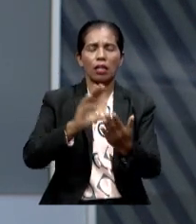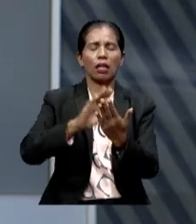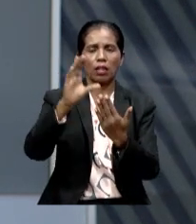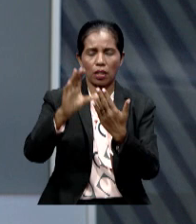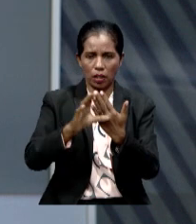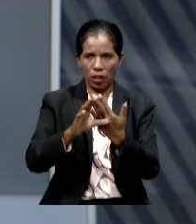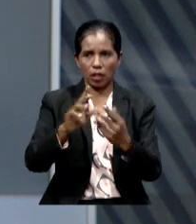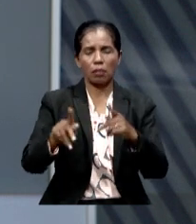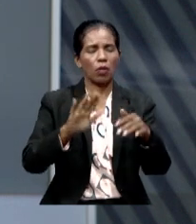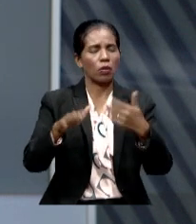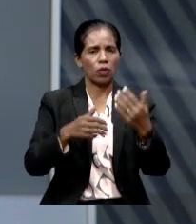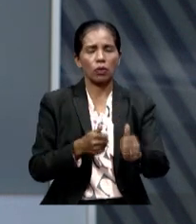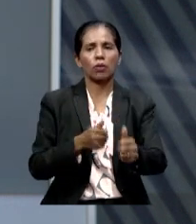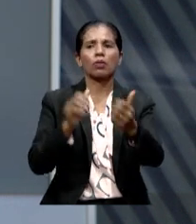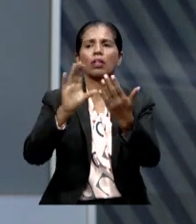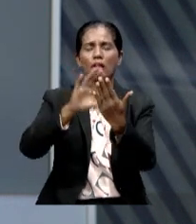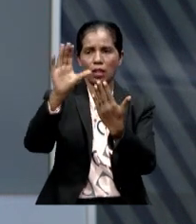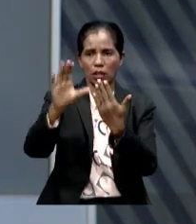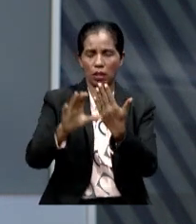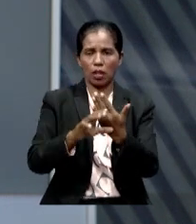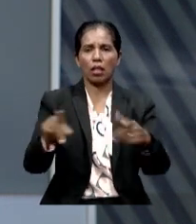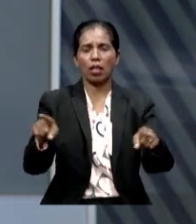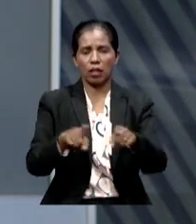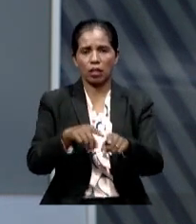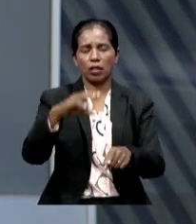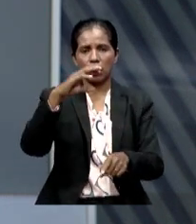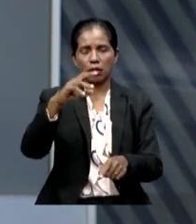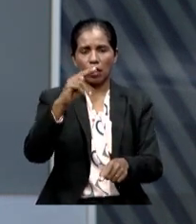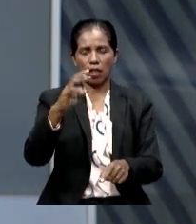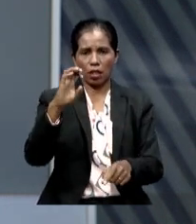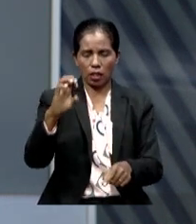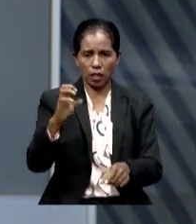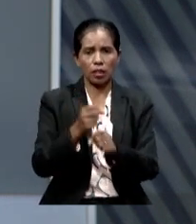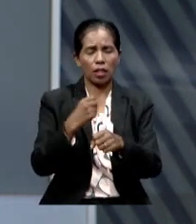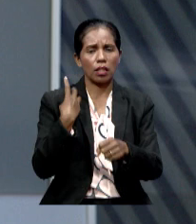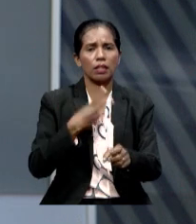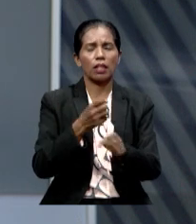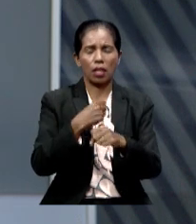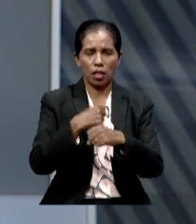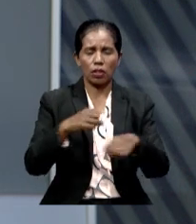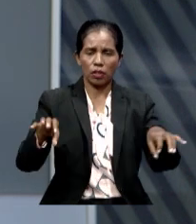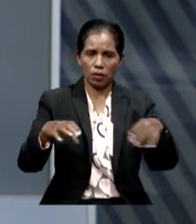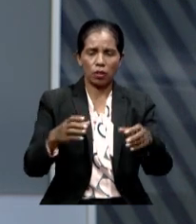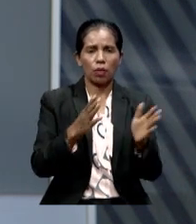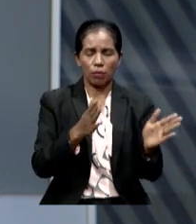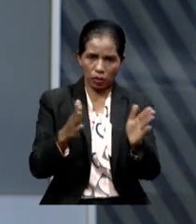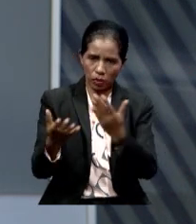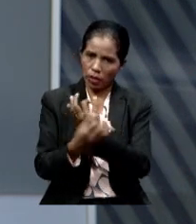muito lá do calendário, né? Nessa moça, né? E tal o serviço. E todo o processo, né? Remata, né?